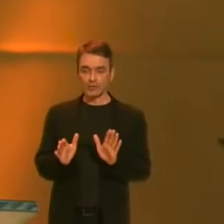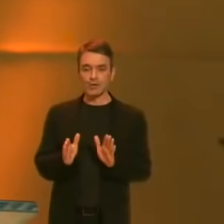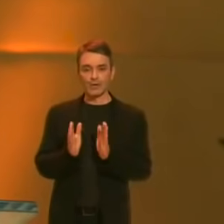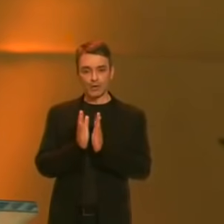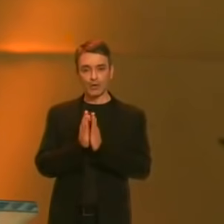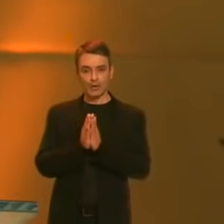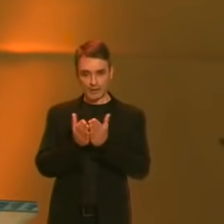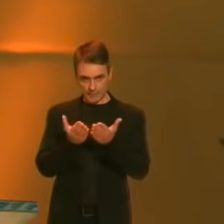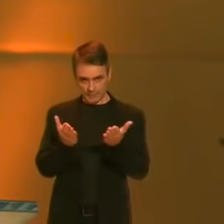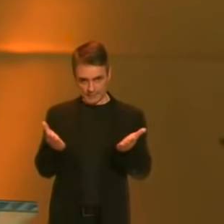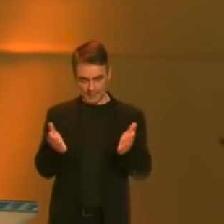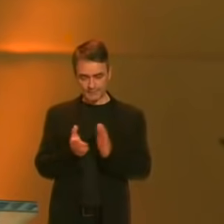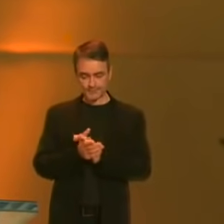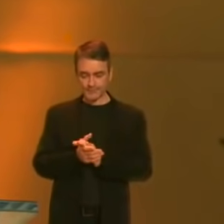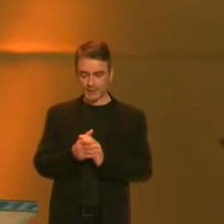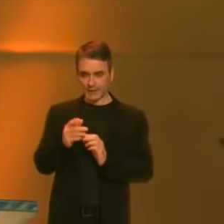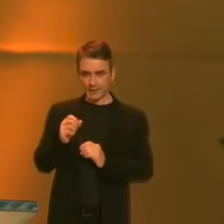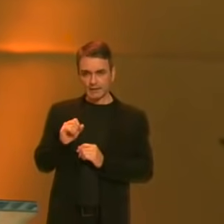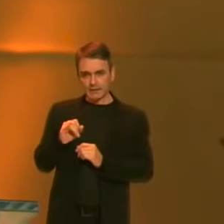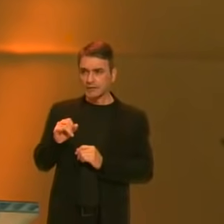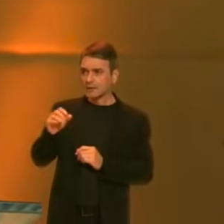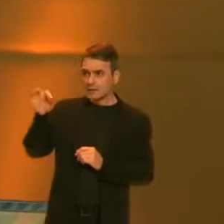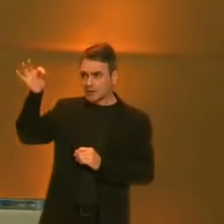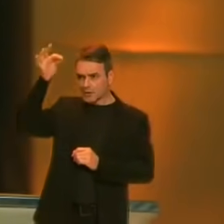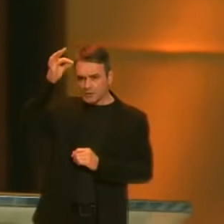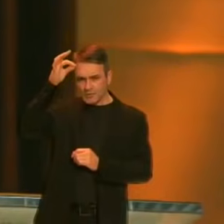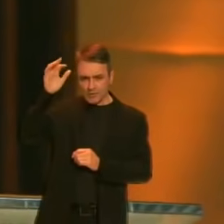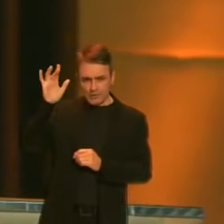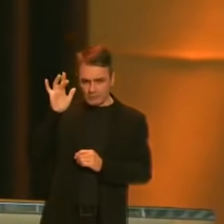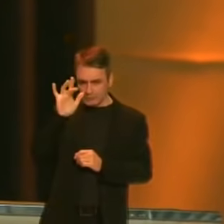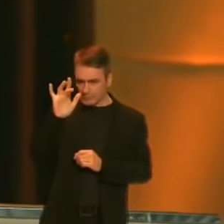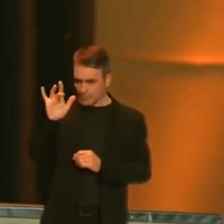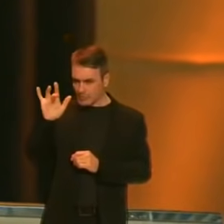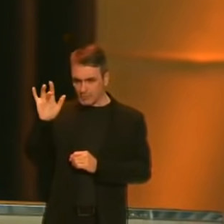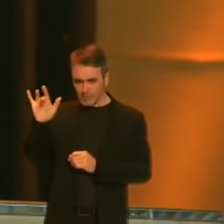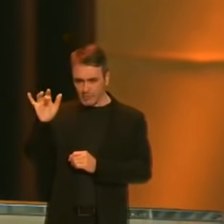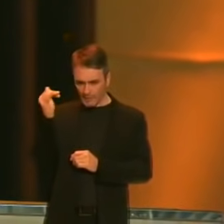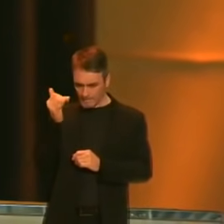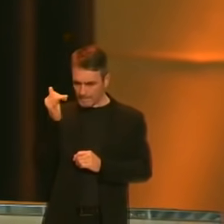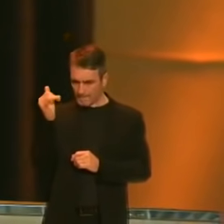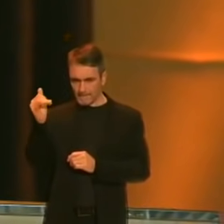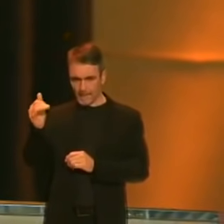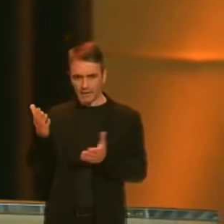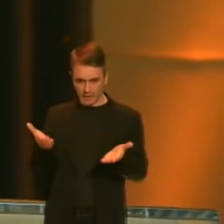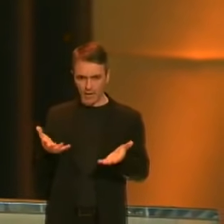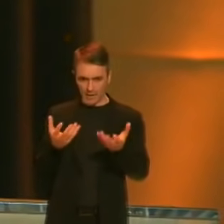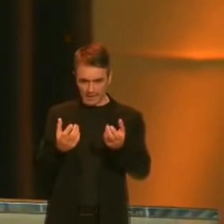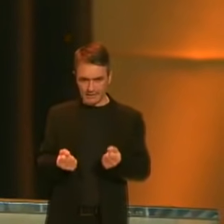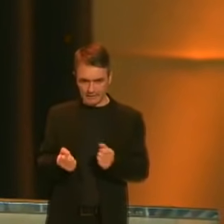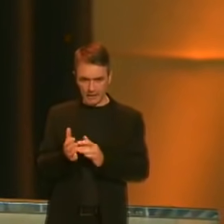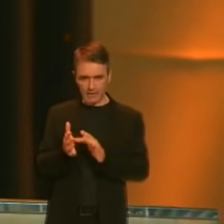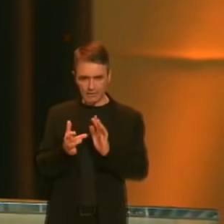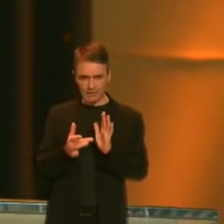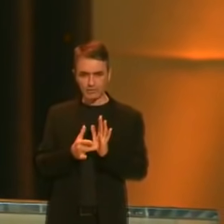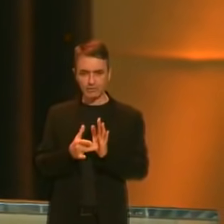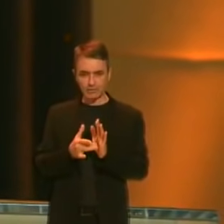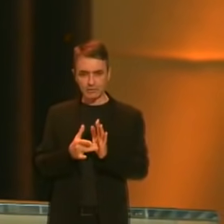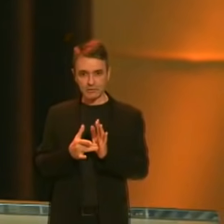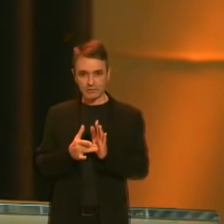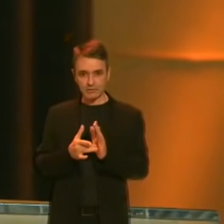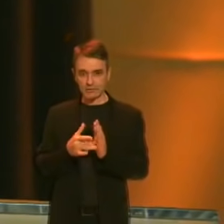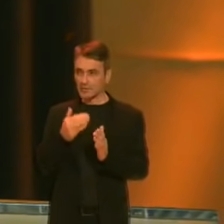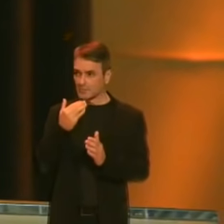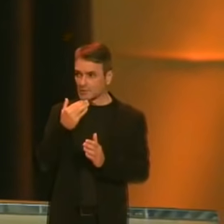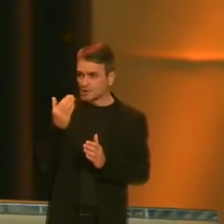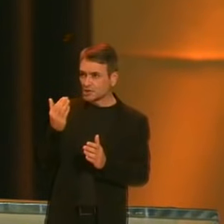orar por você. Se o Espírito Santo de Deus está falando com você e você quer fazer essa entrega da sua vida a Jesus, pedir que